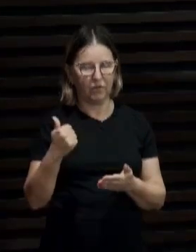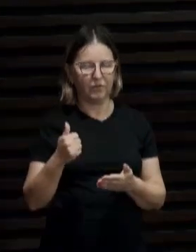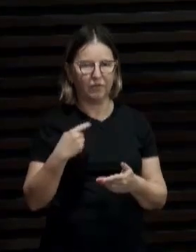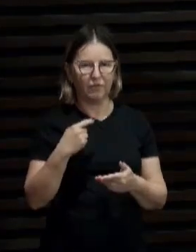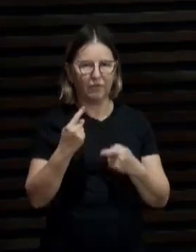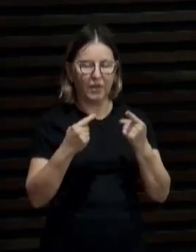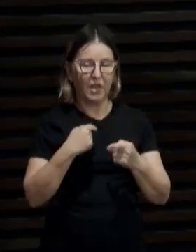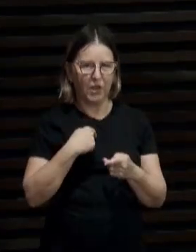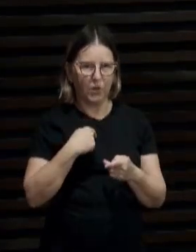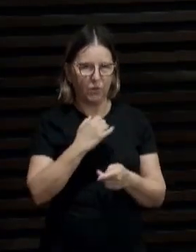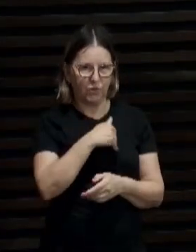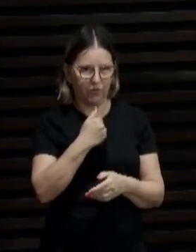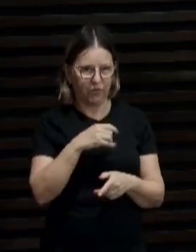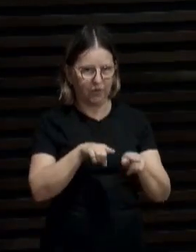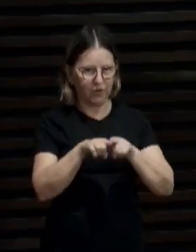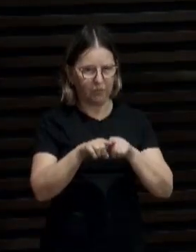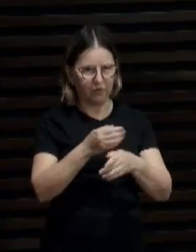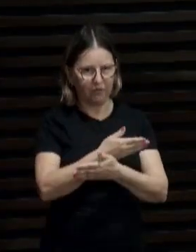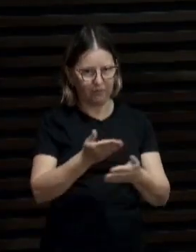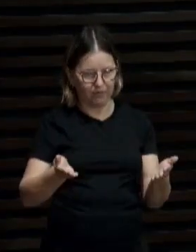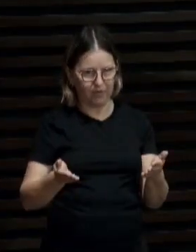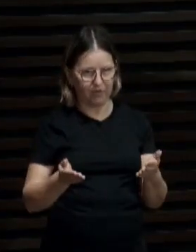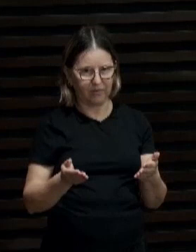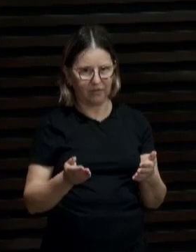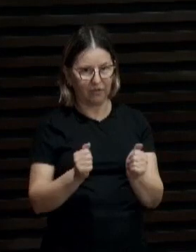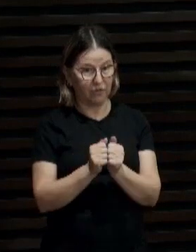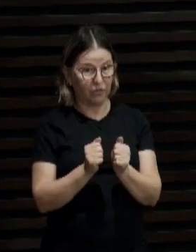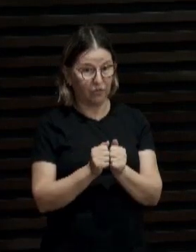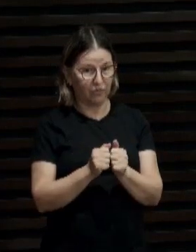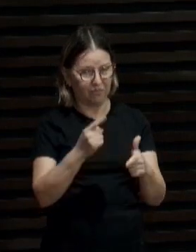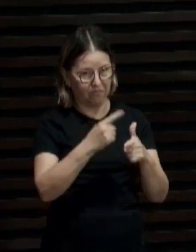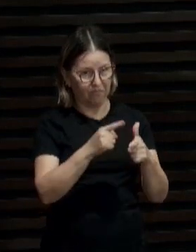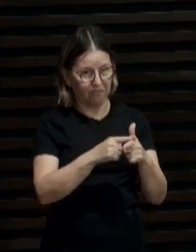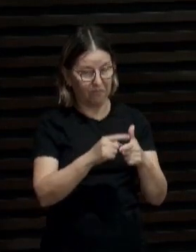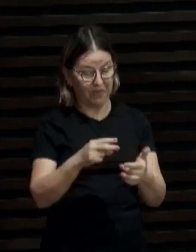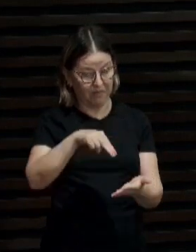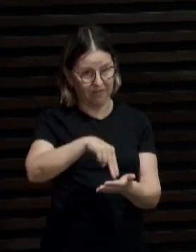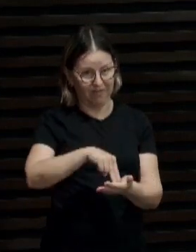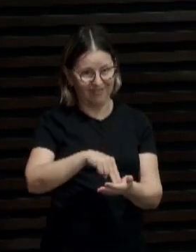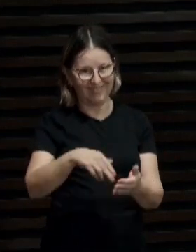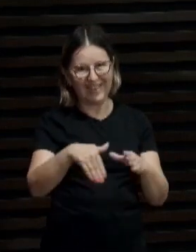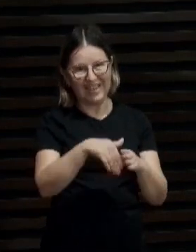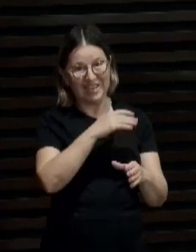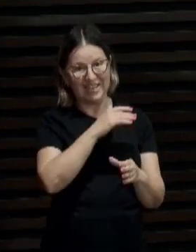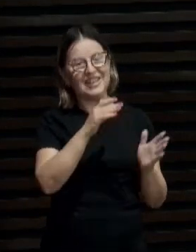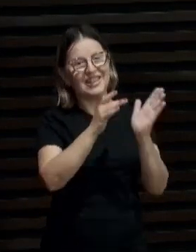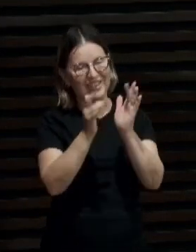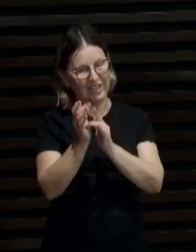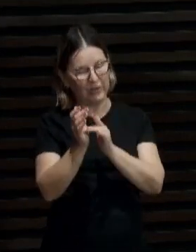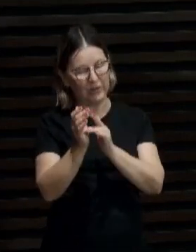irmão vosso e companheiro na tribulação, no reino e na perseverança em Jesus, achei-me na ilha